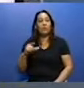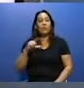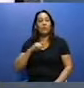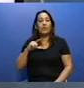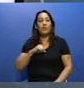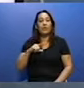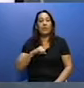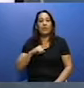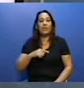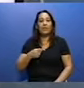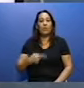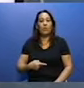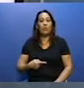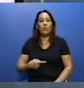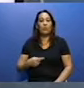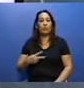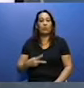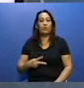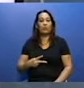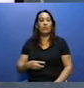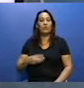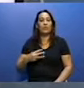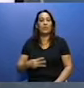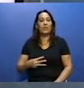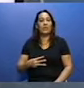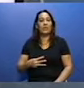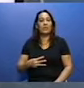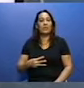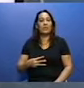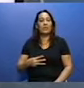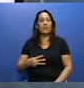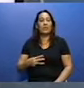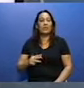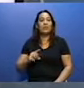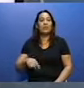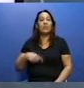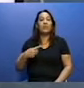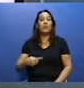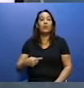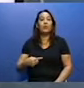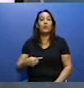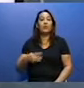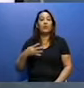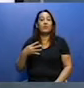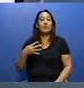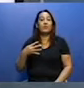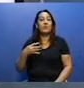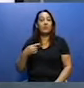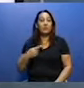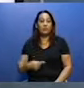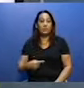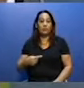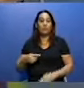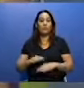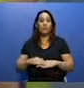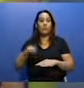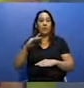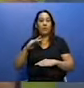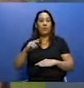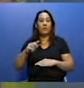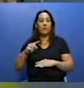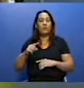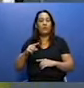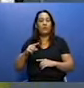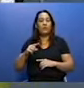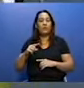tenho. Olha, do 1 para o 2, do 2 para o 3, aumentou de quanto em quanto? Fácil, né?